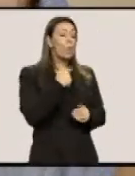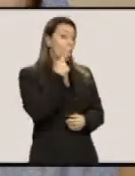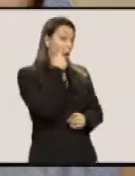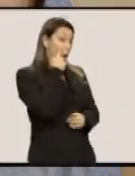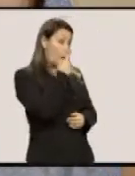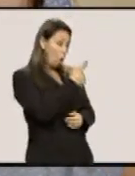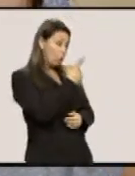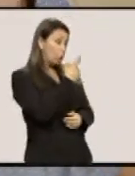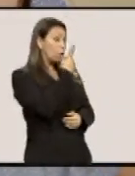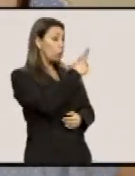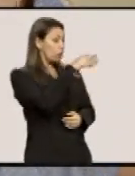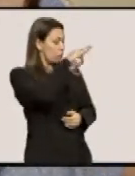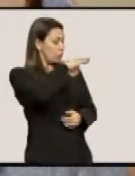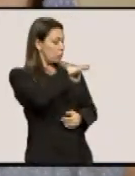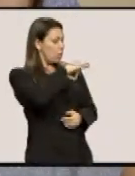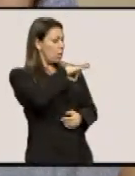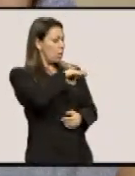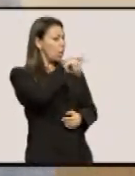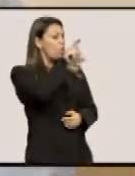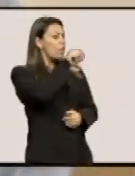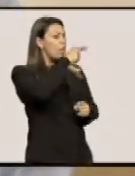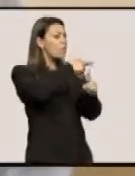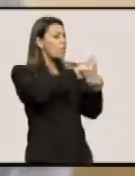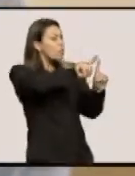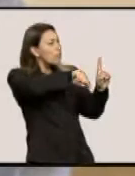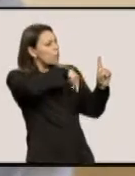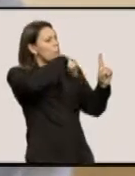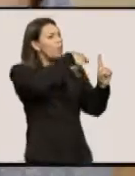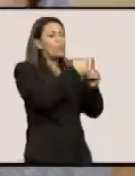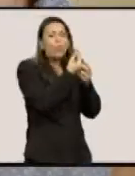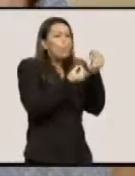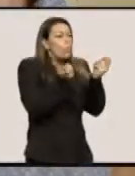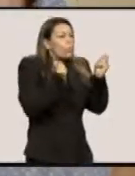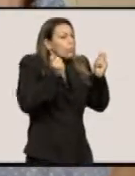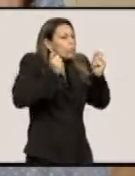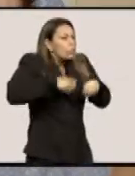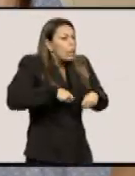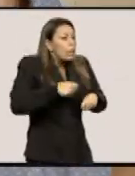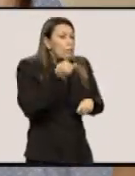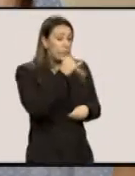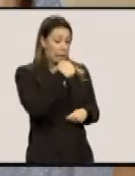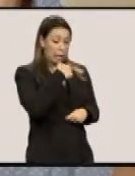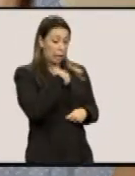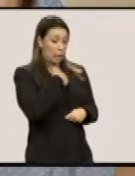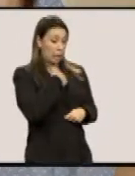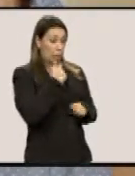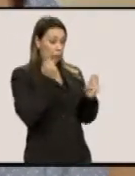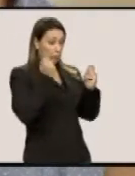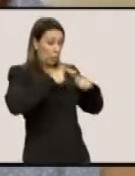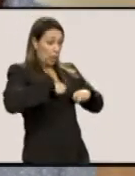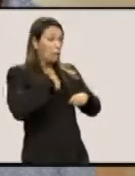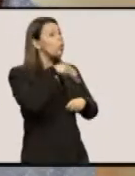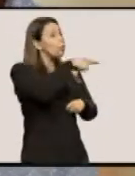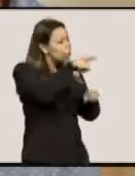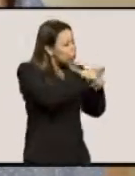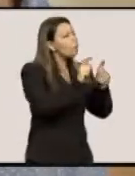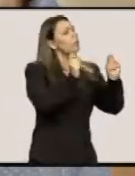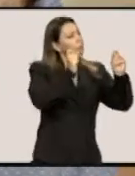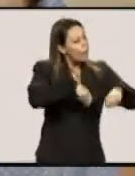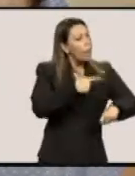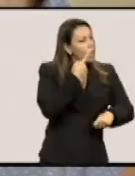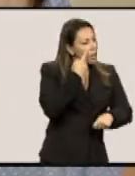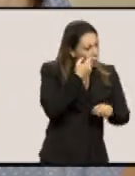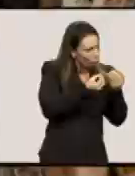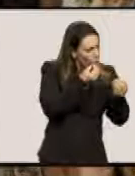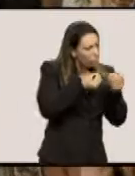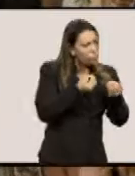Seu Vinícius, o senhor ganha 10 vezes mais do que eu? Vai dizer que não dá? Se dá pra mim, dá pra vocês também.